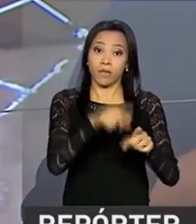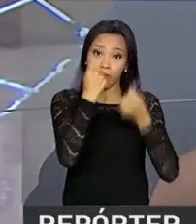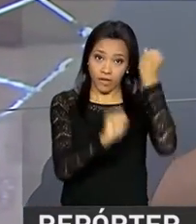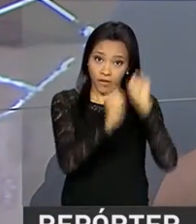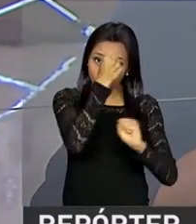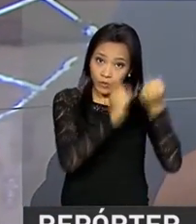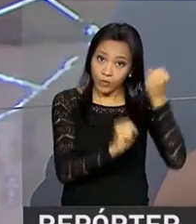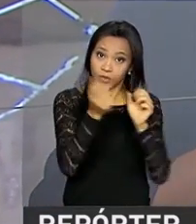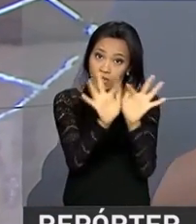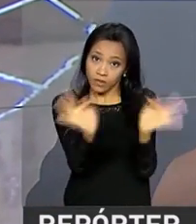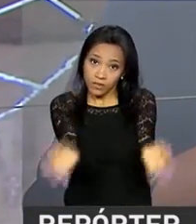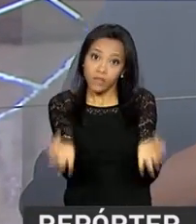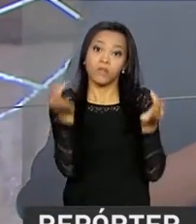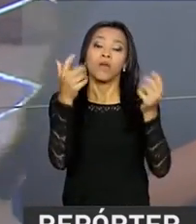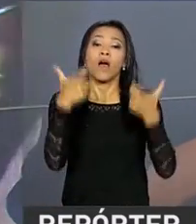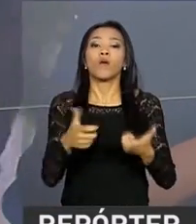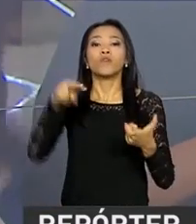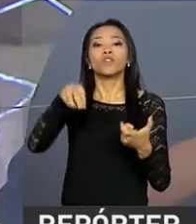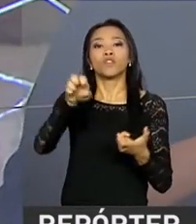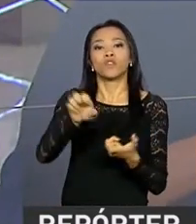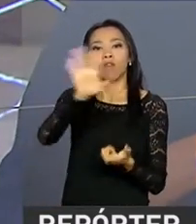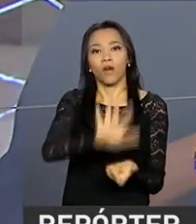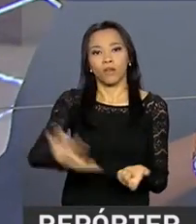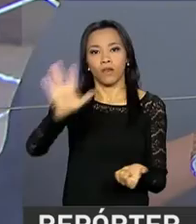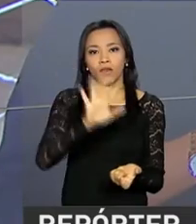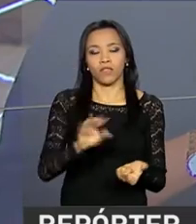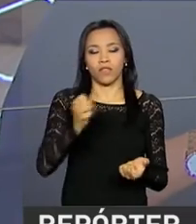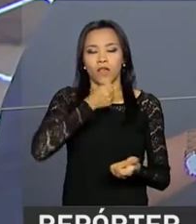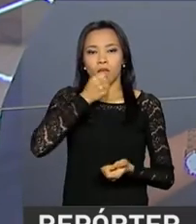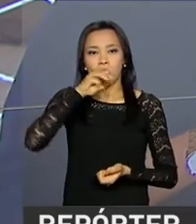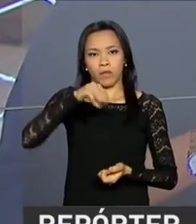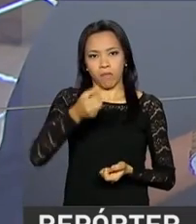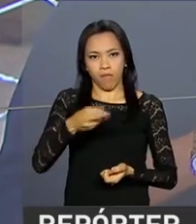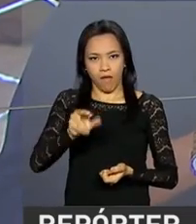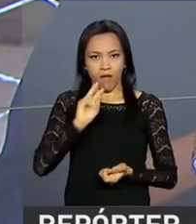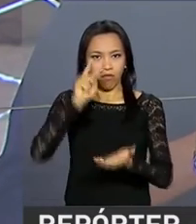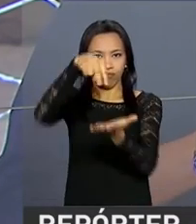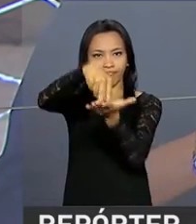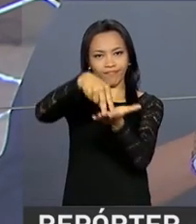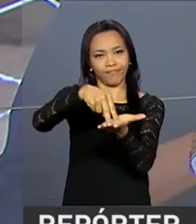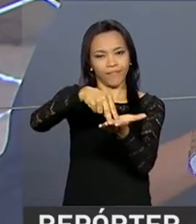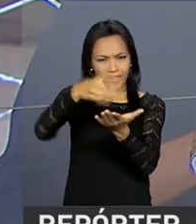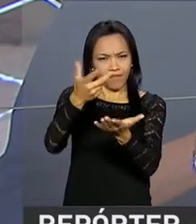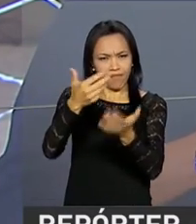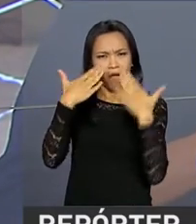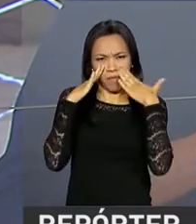pequeno porte do Nordeste. A repórter Mara Knupp vai acompanhar esse evento e traz as